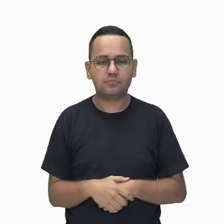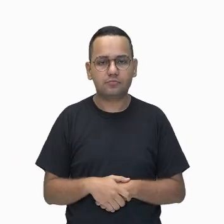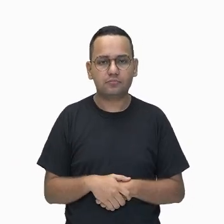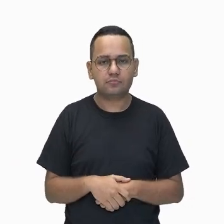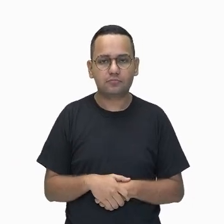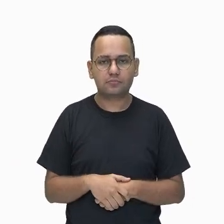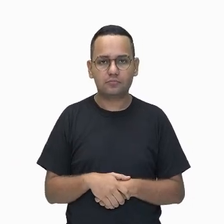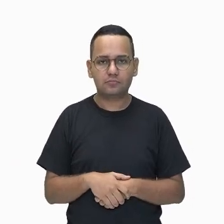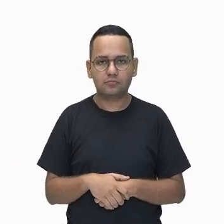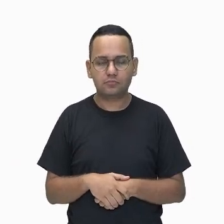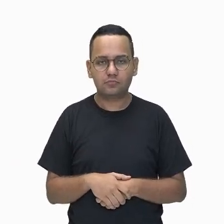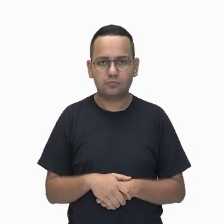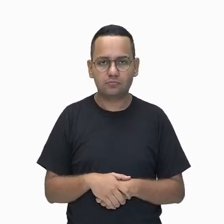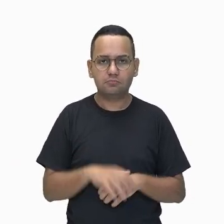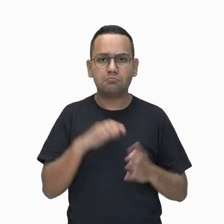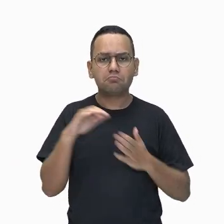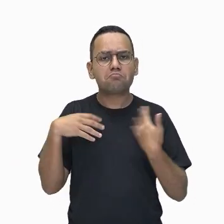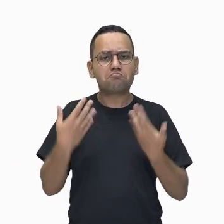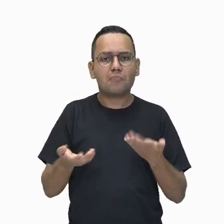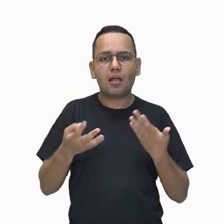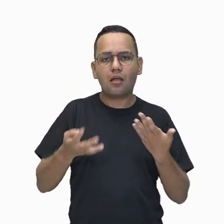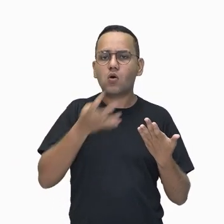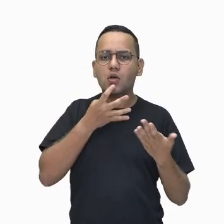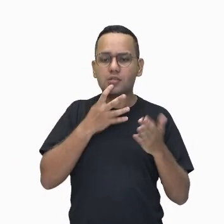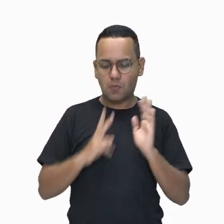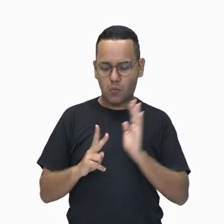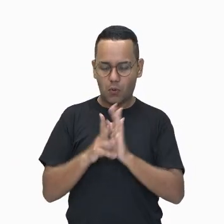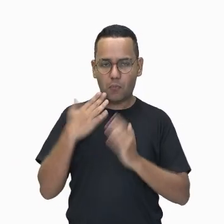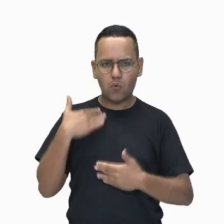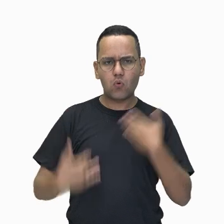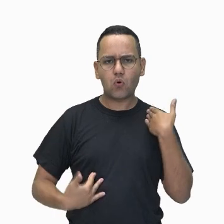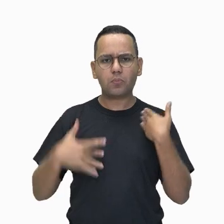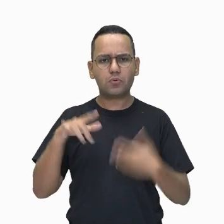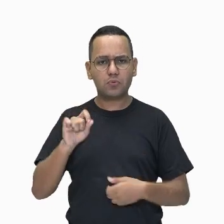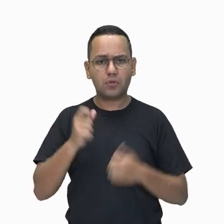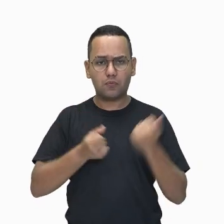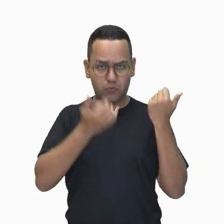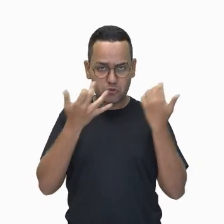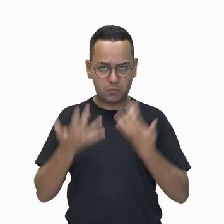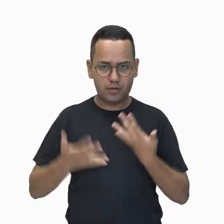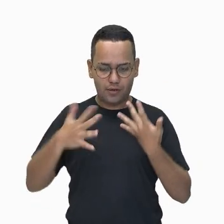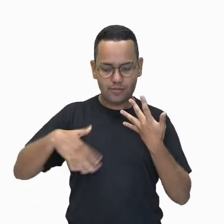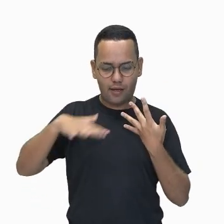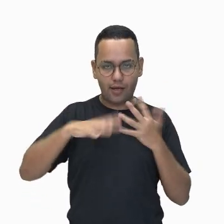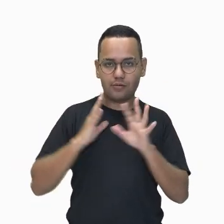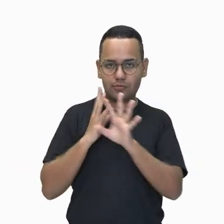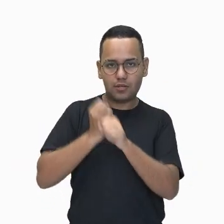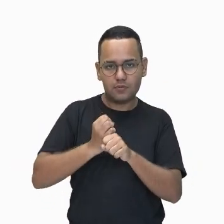sobre conhecer o nosso corpo, eu trago para vocês, dentro dessa aula de revisão, um grande nome aí, o